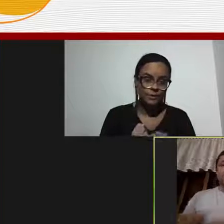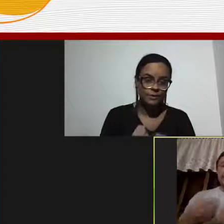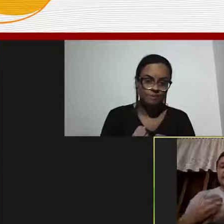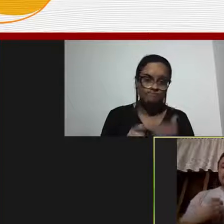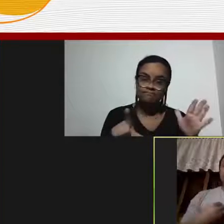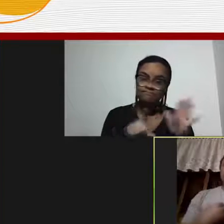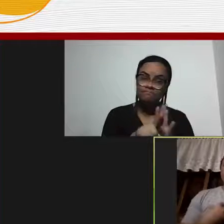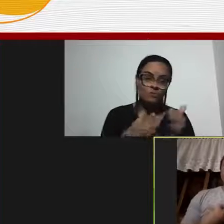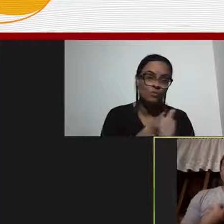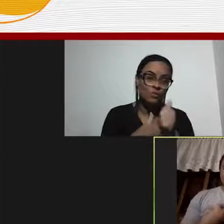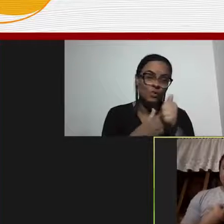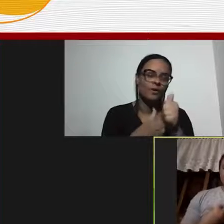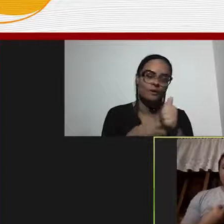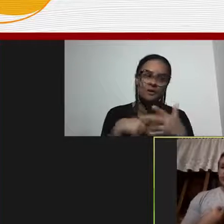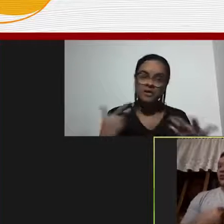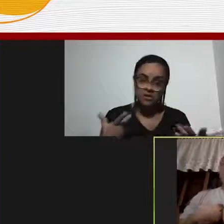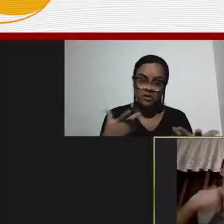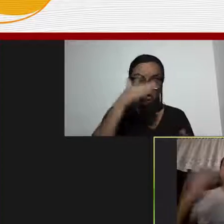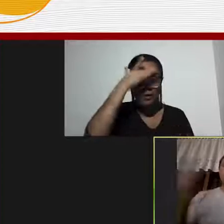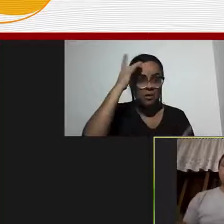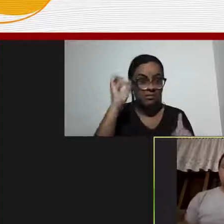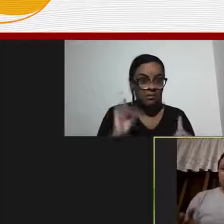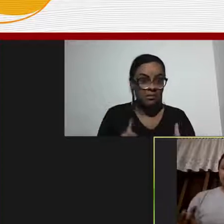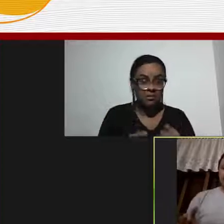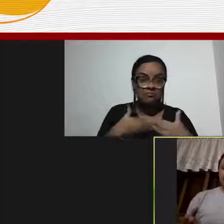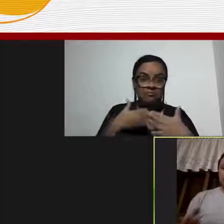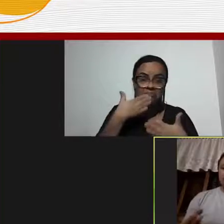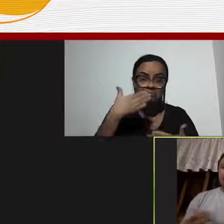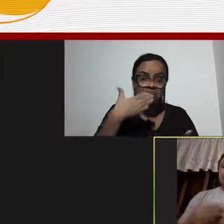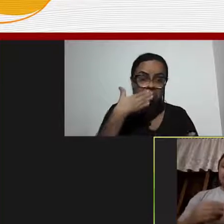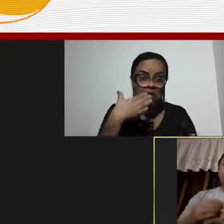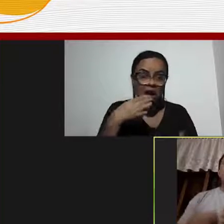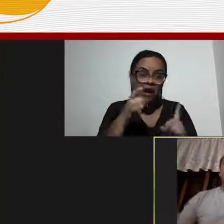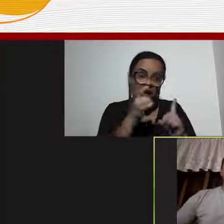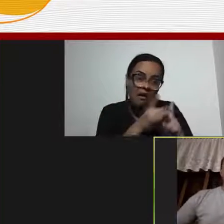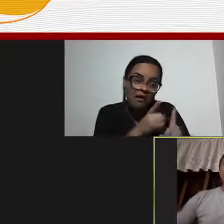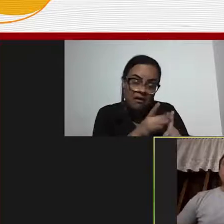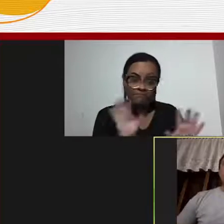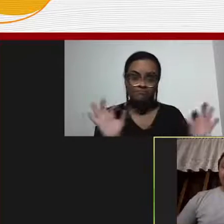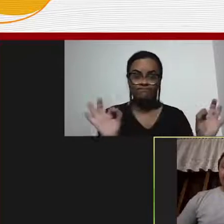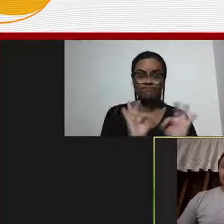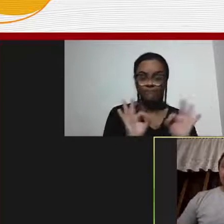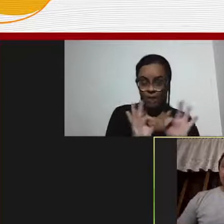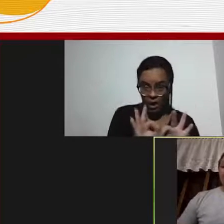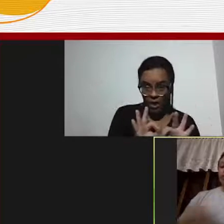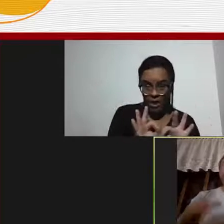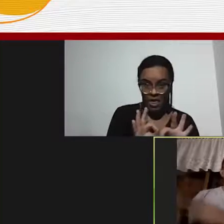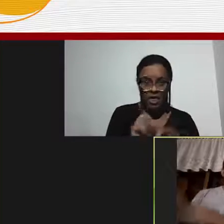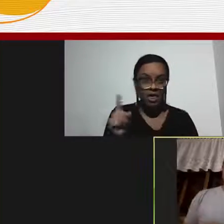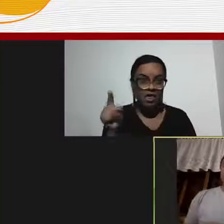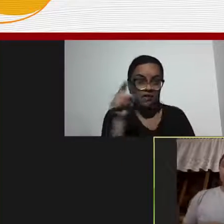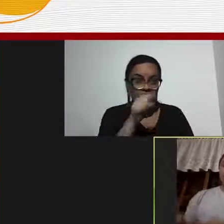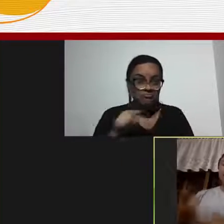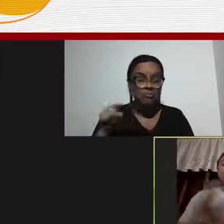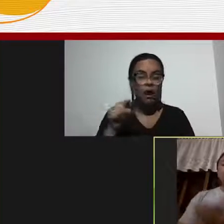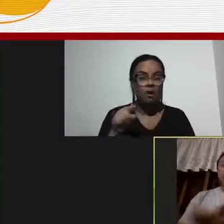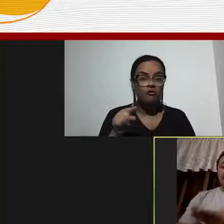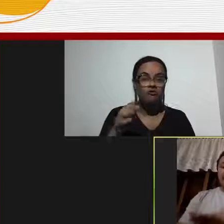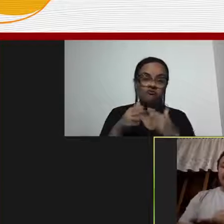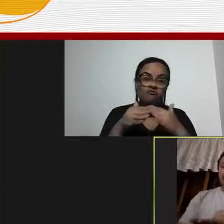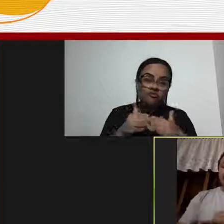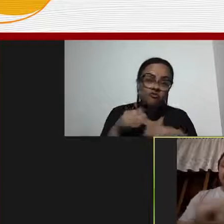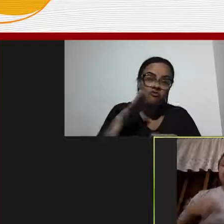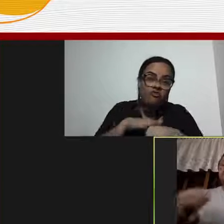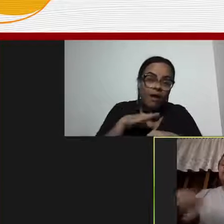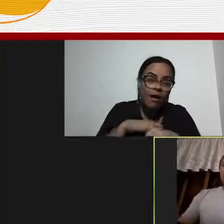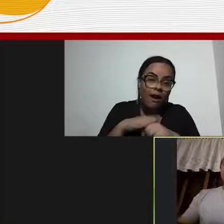lei, porque a gente não está pedindo porque nós somos coitadinhos. E eles não têm que fazer, por favor, isso está